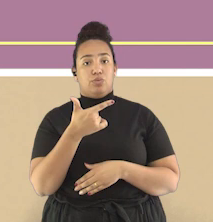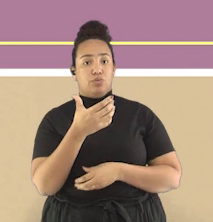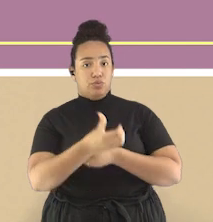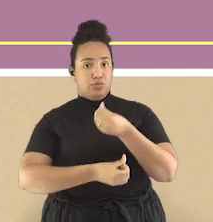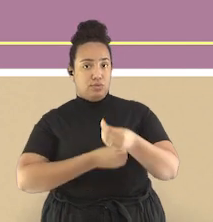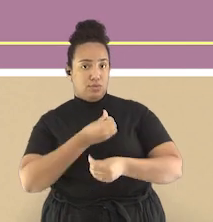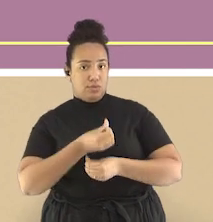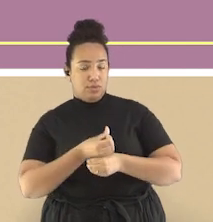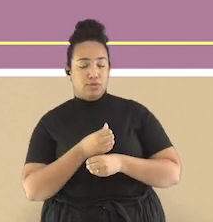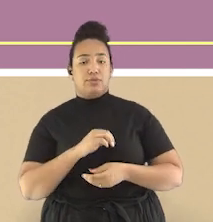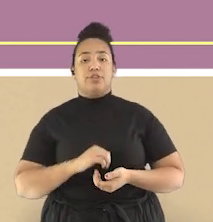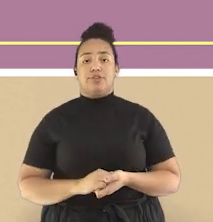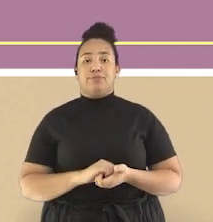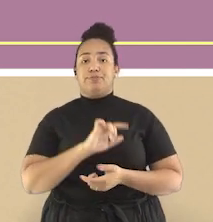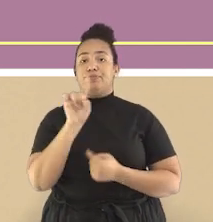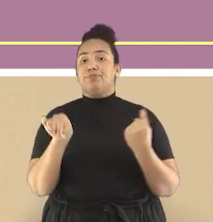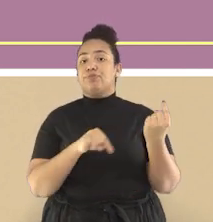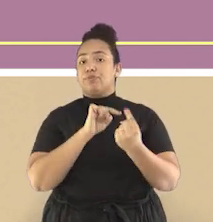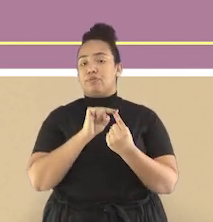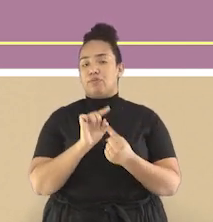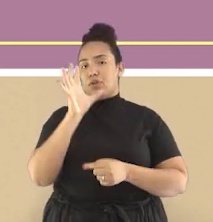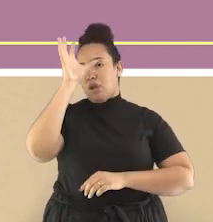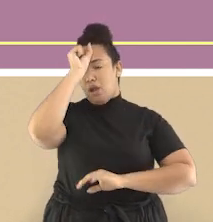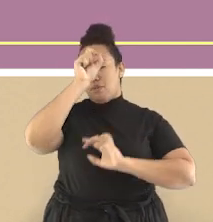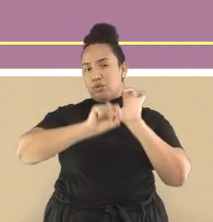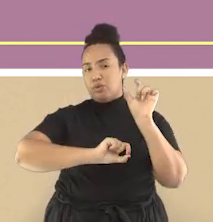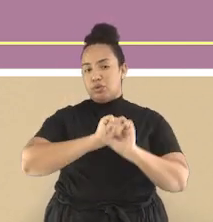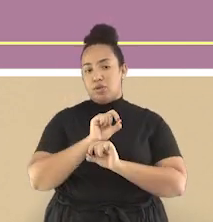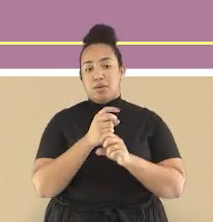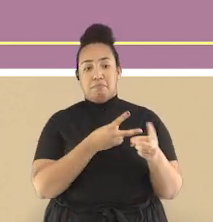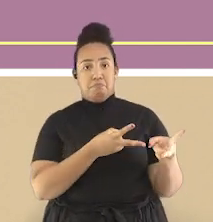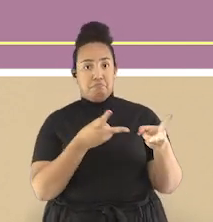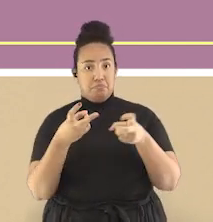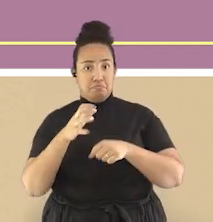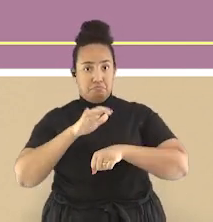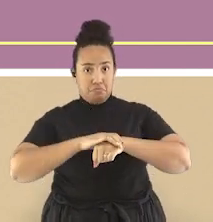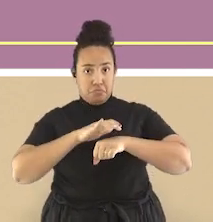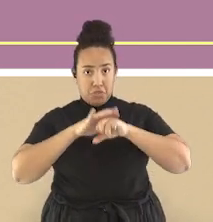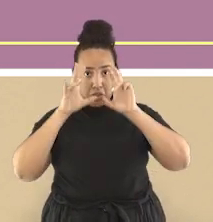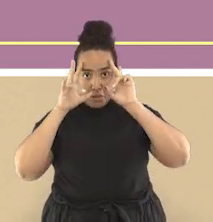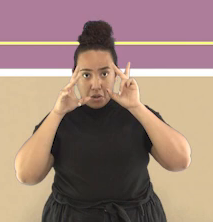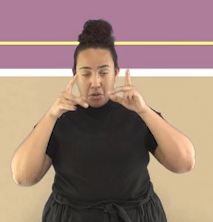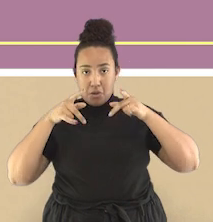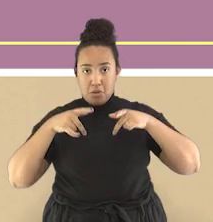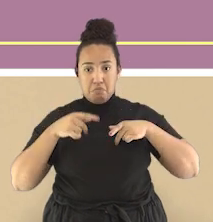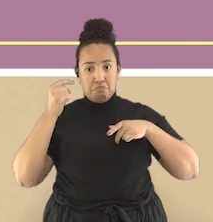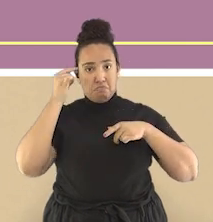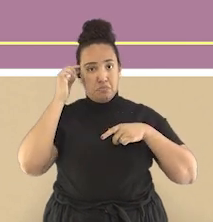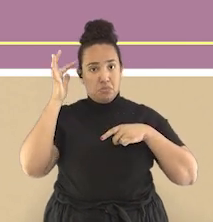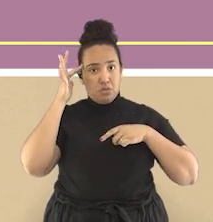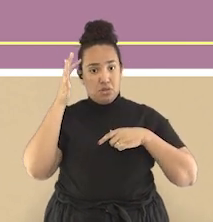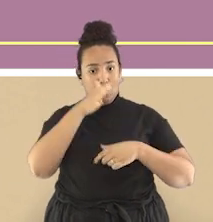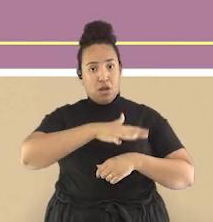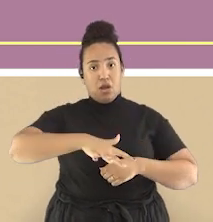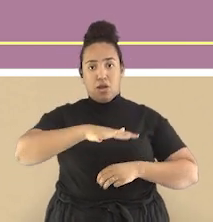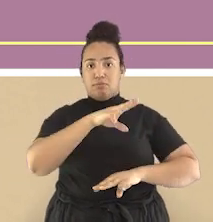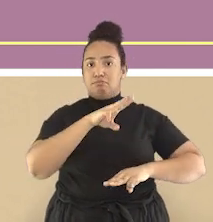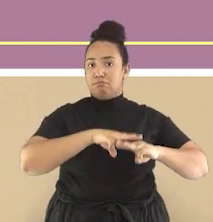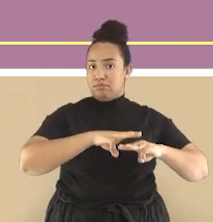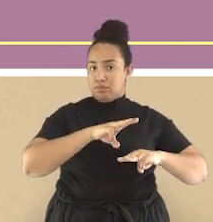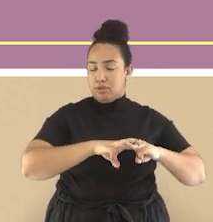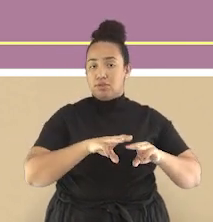EJA. Tem como objetivo de aprendizagem reconhecer sua própria capacidade de raciocínio